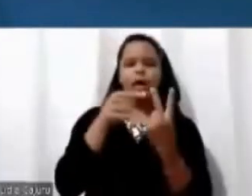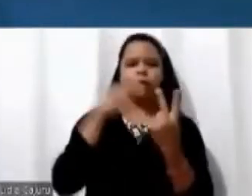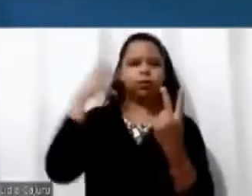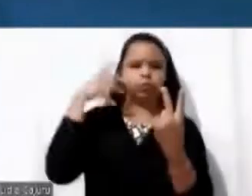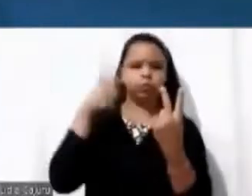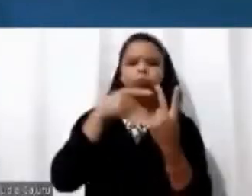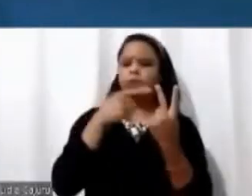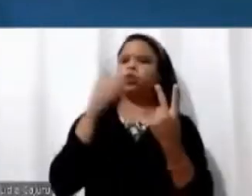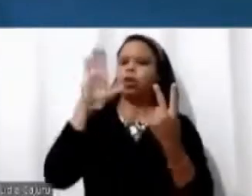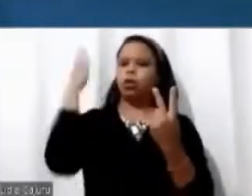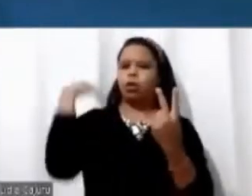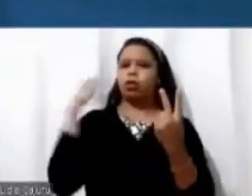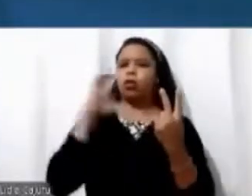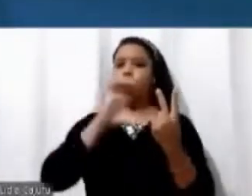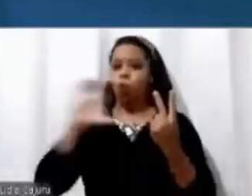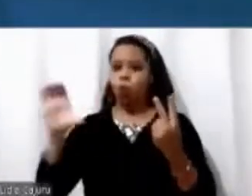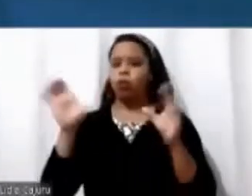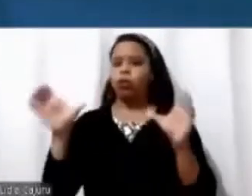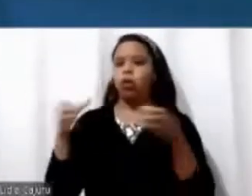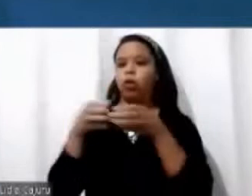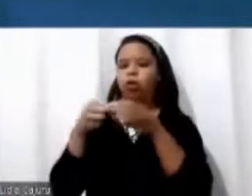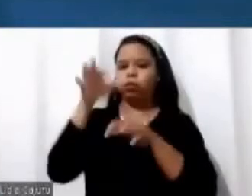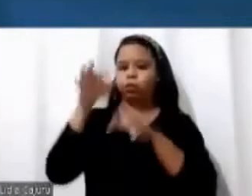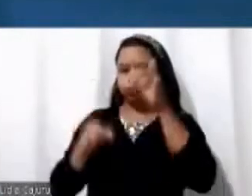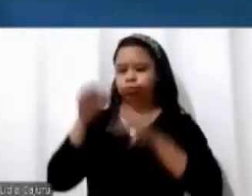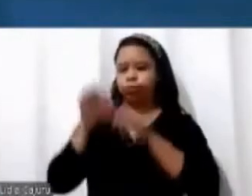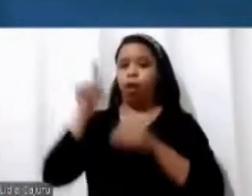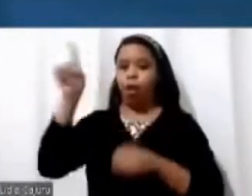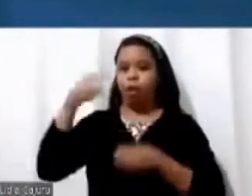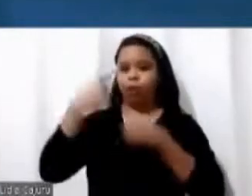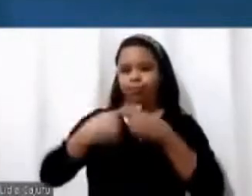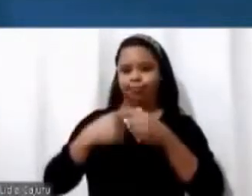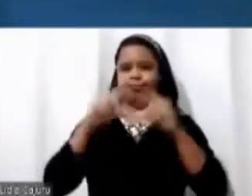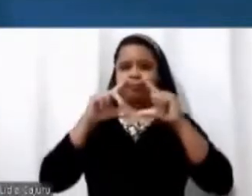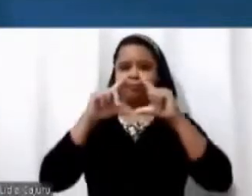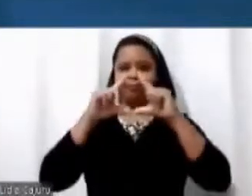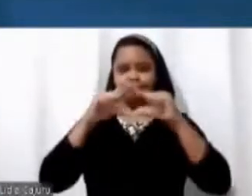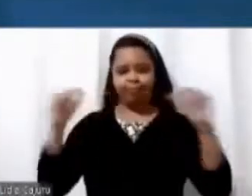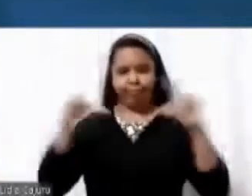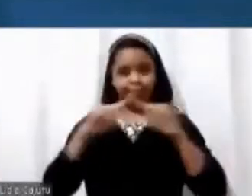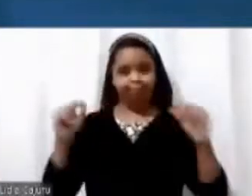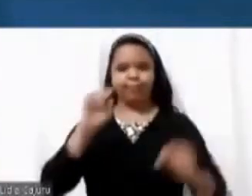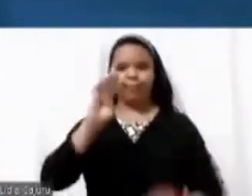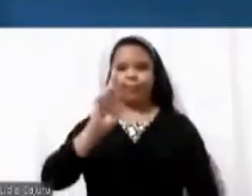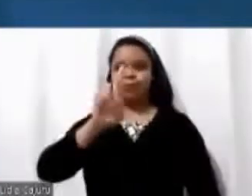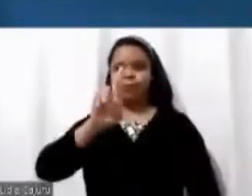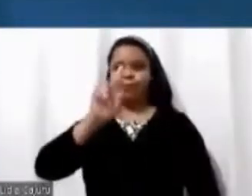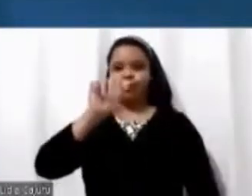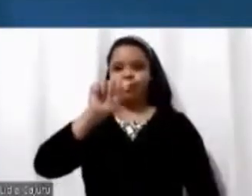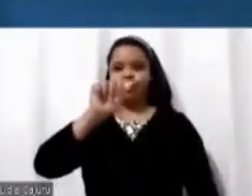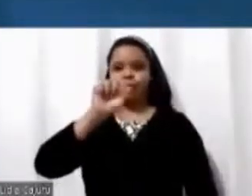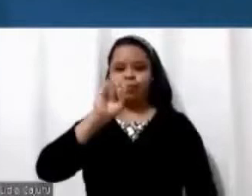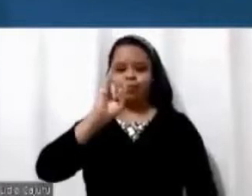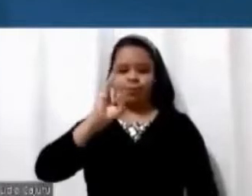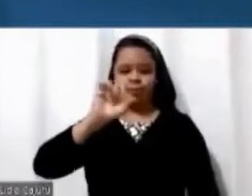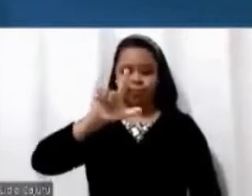aos Tribunais Superiores em Brasília. Foi editor-chefe da Revista da Defensoria